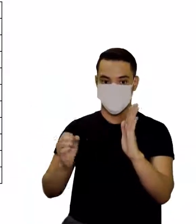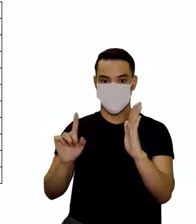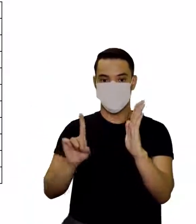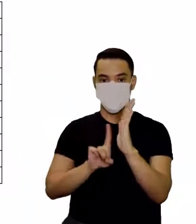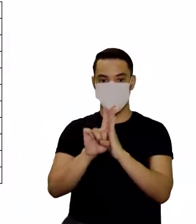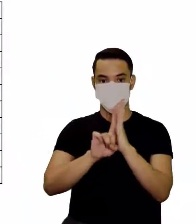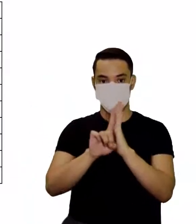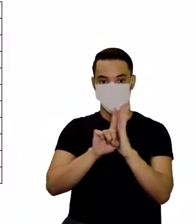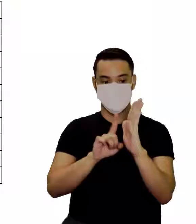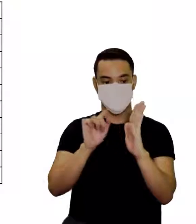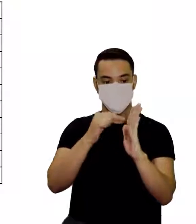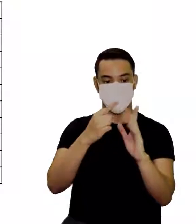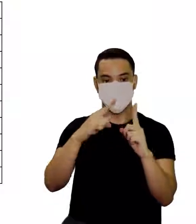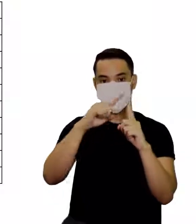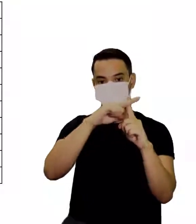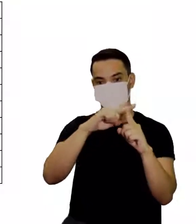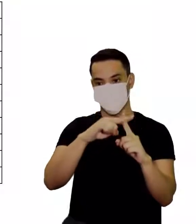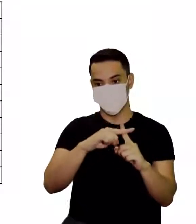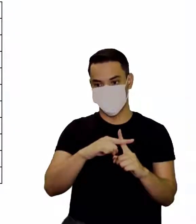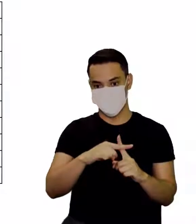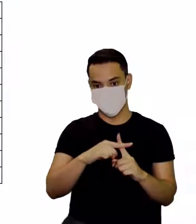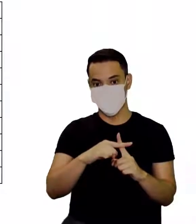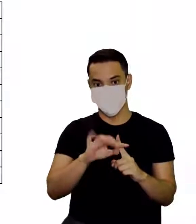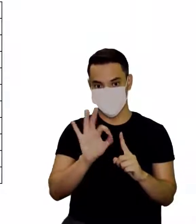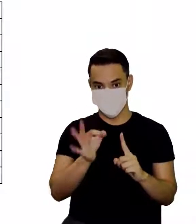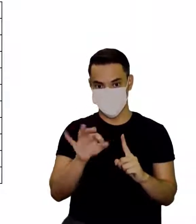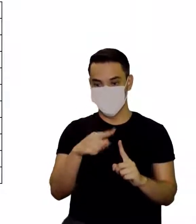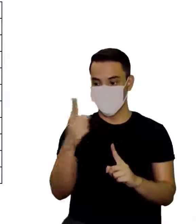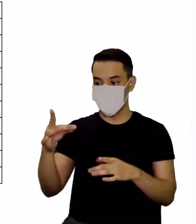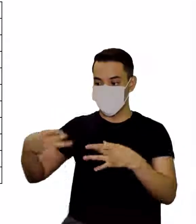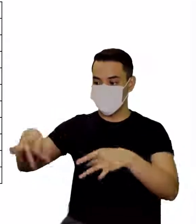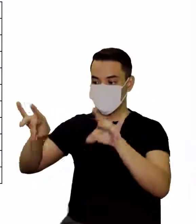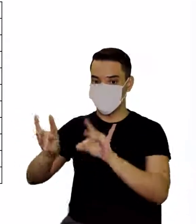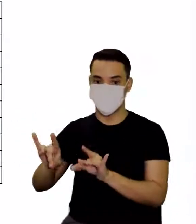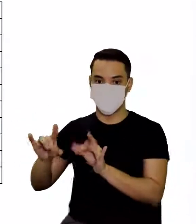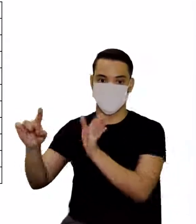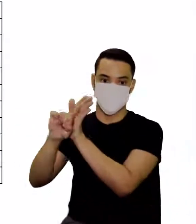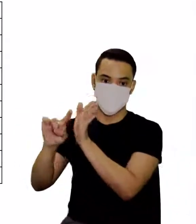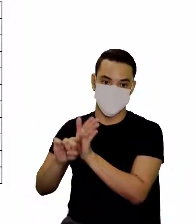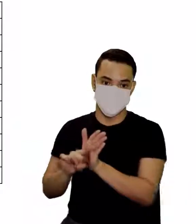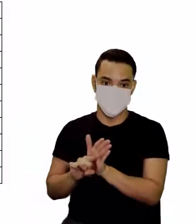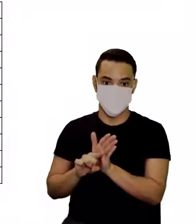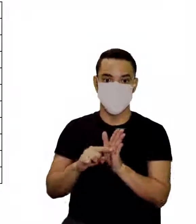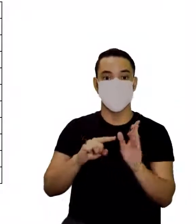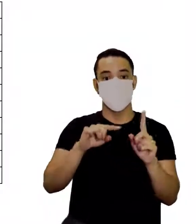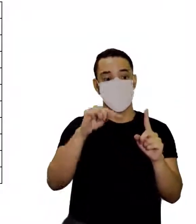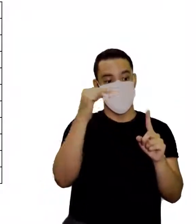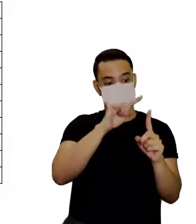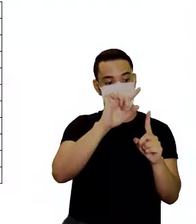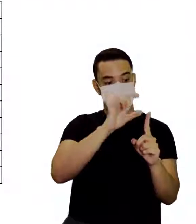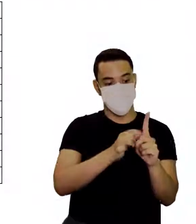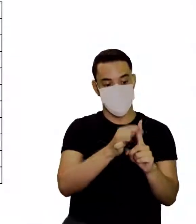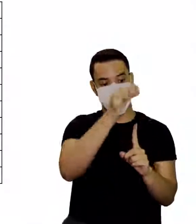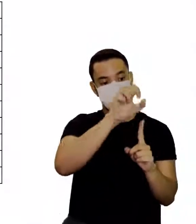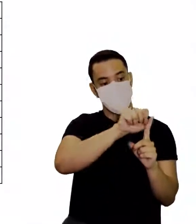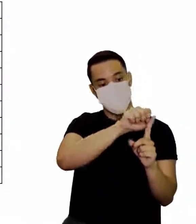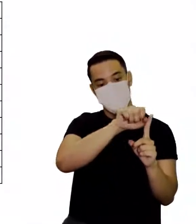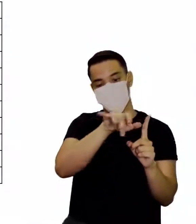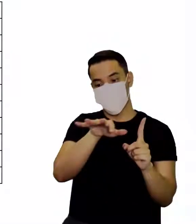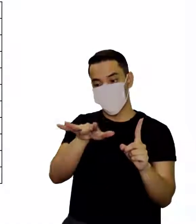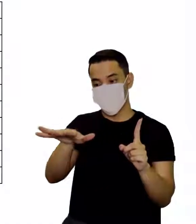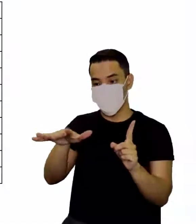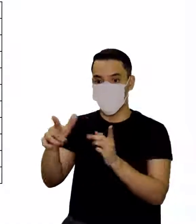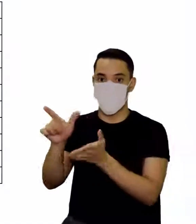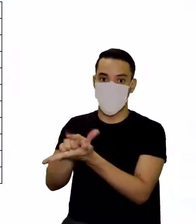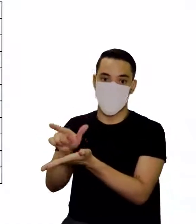o pedaço aí, pode ser o pano, uma lã, ou o papel, toalha, papel higiênico também. Então, se você vê